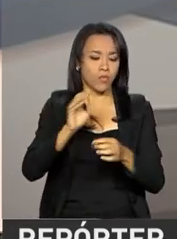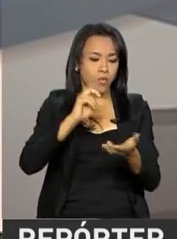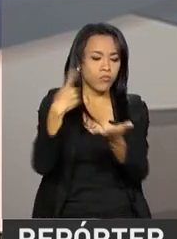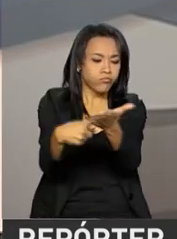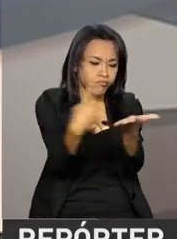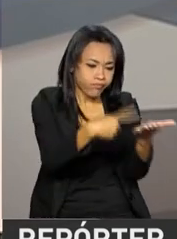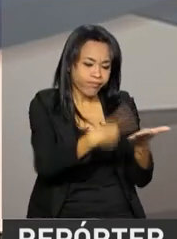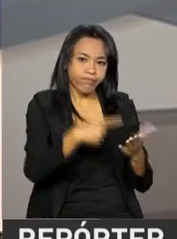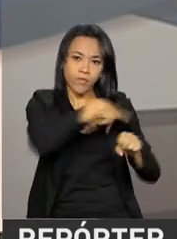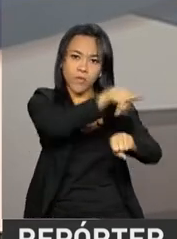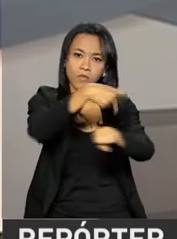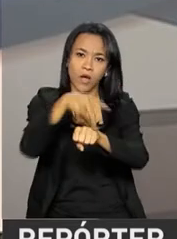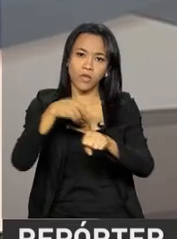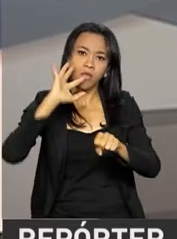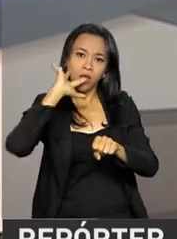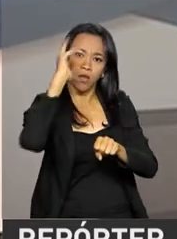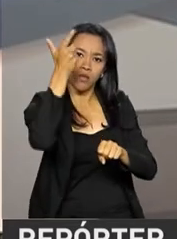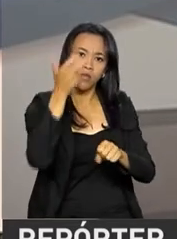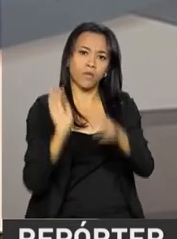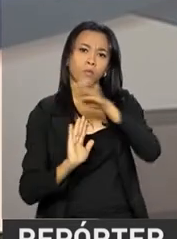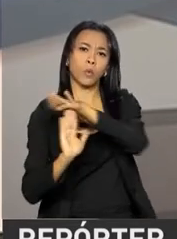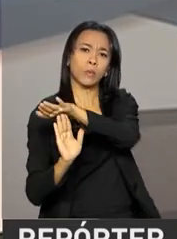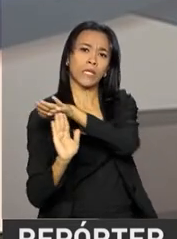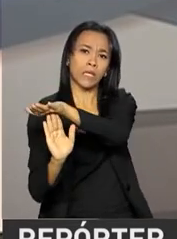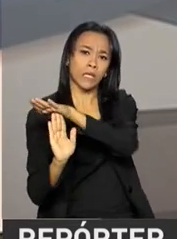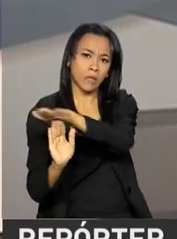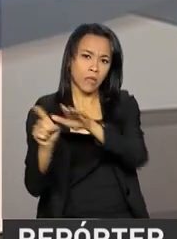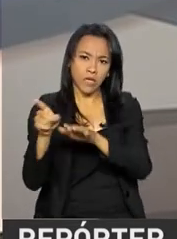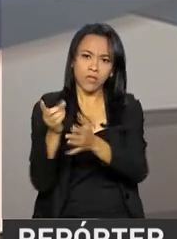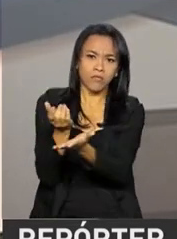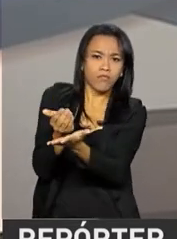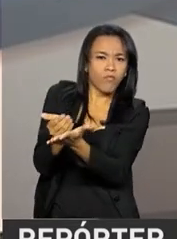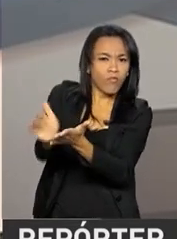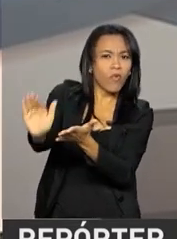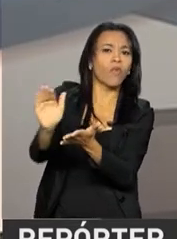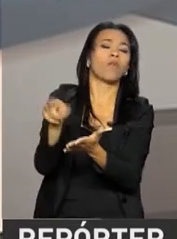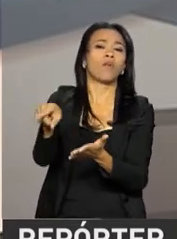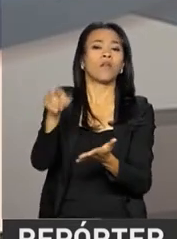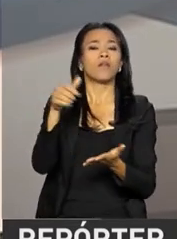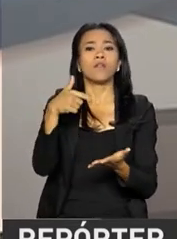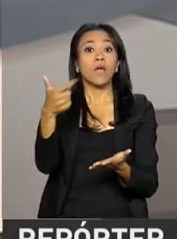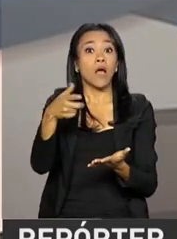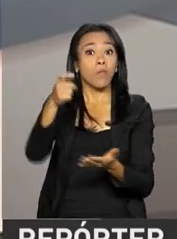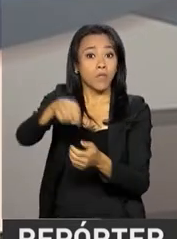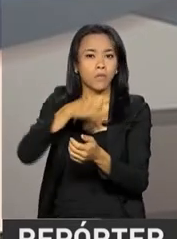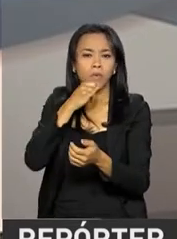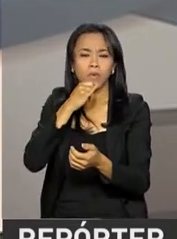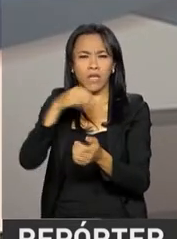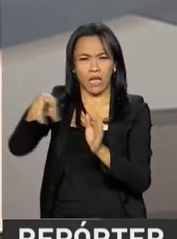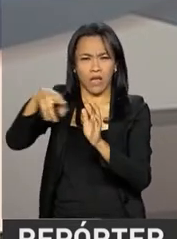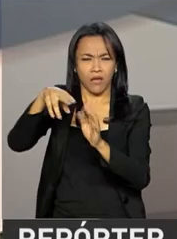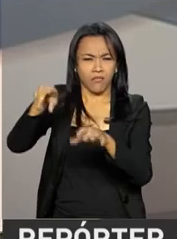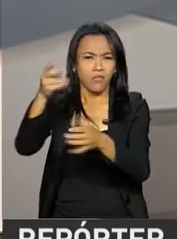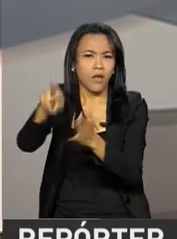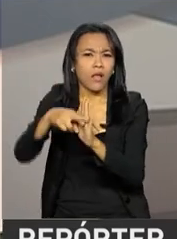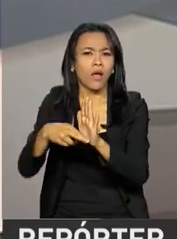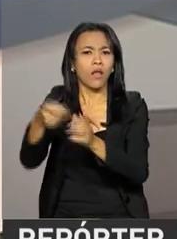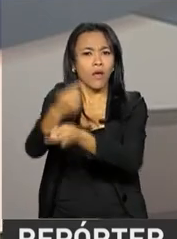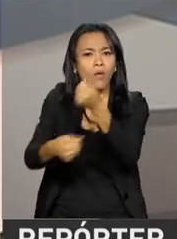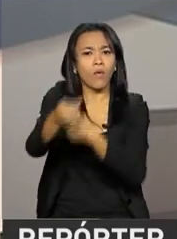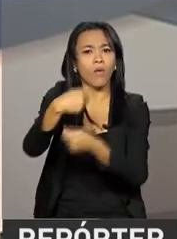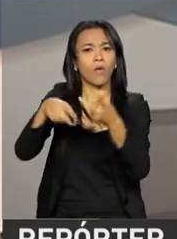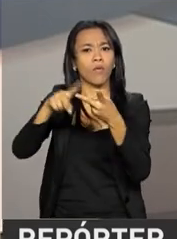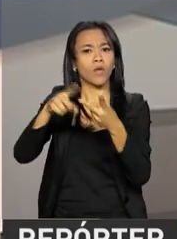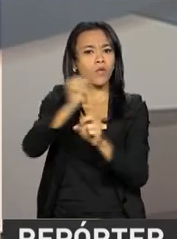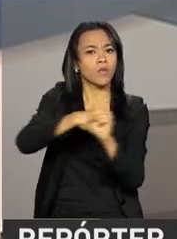do Mercosul. A esta suspensão política não se agrega nenhuma sanção econômica ou comercial e, segundo o chanceler brasileiro,